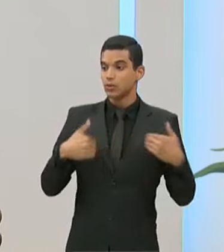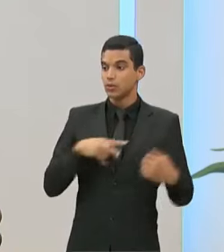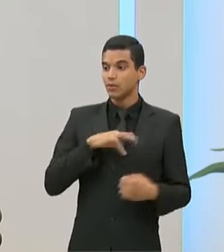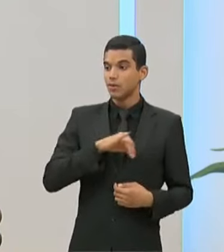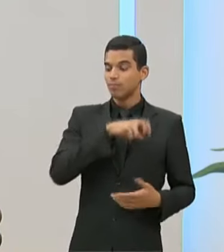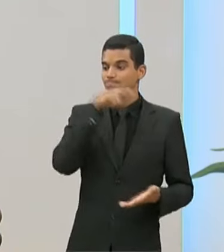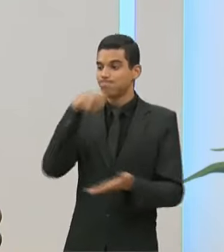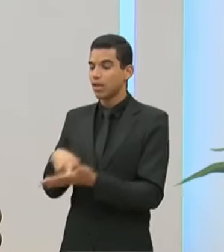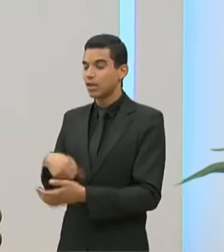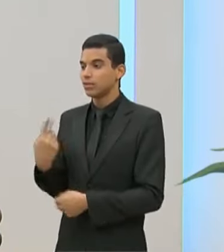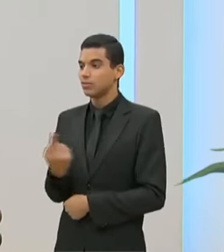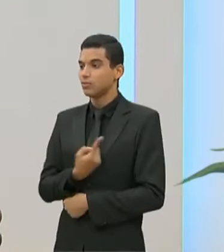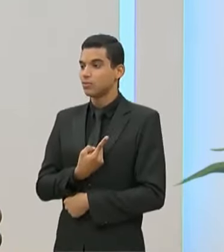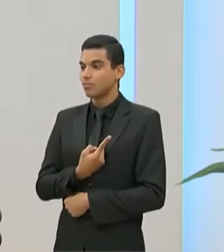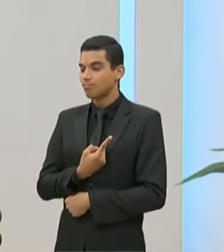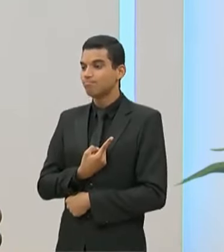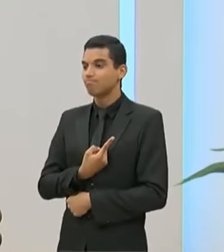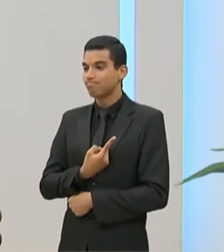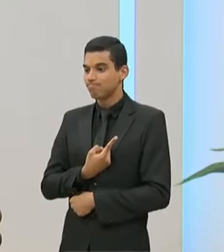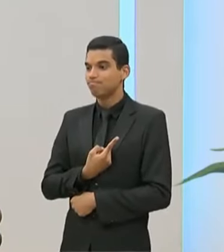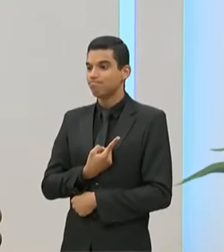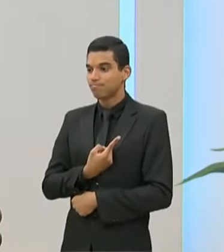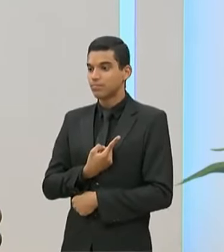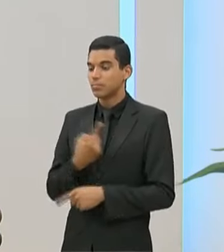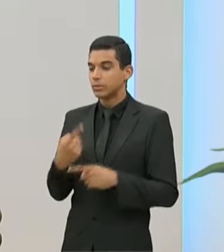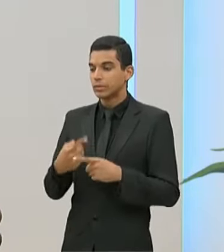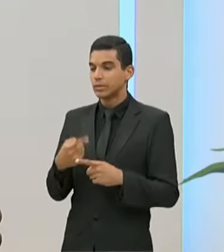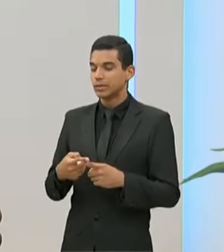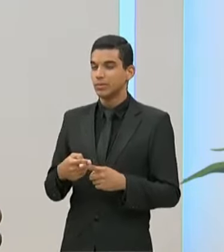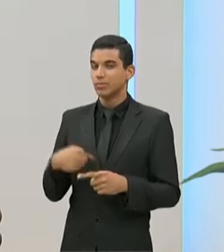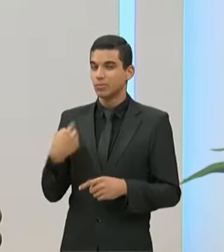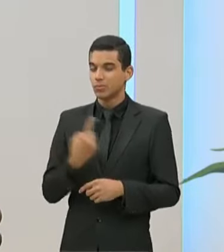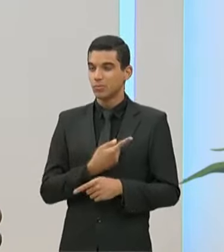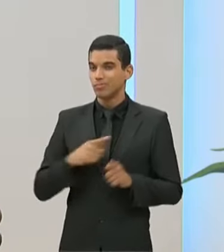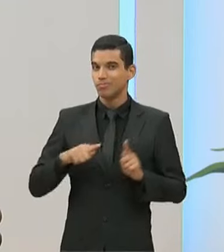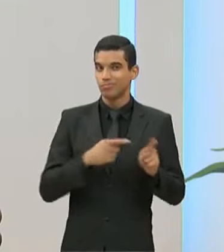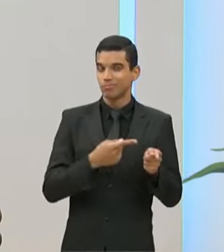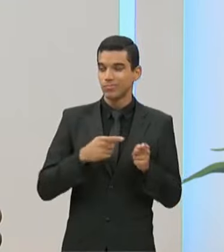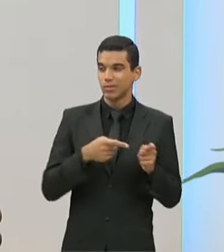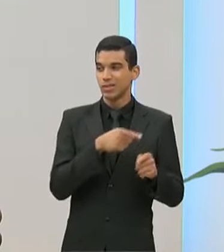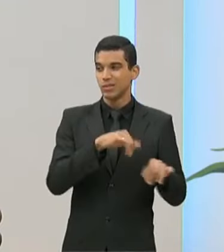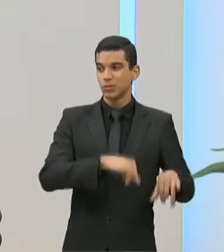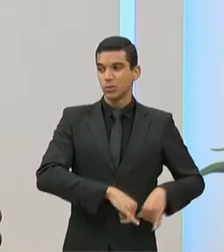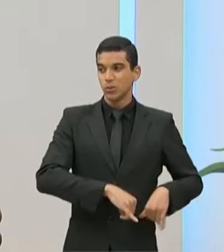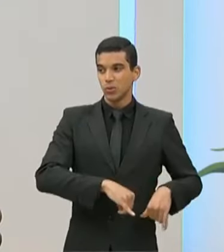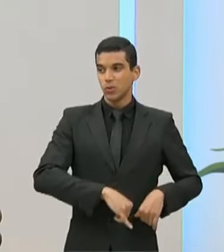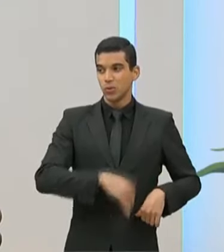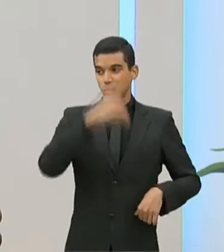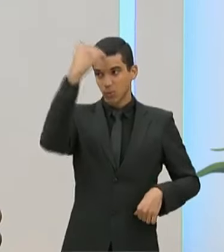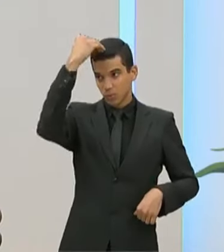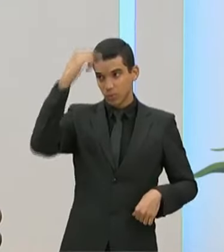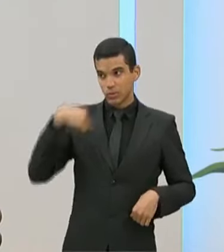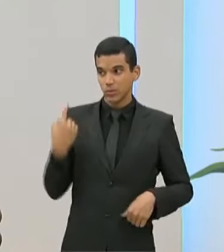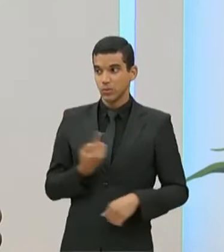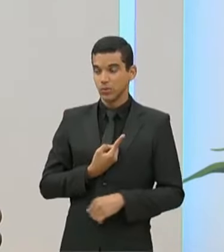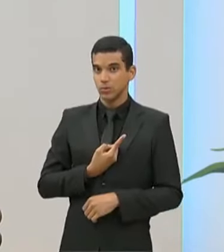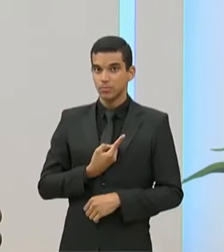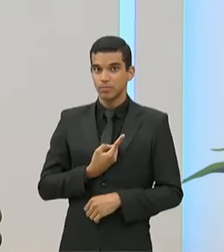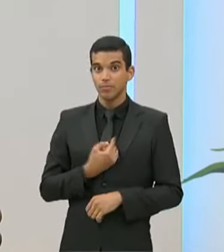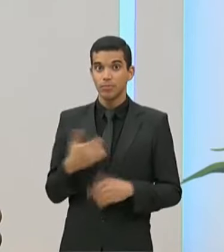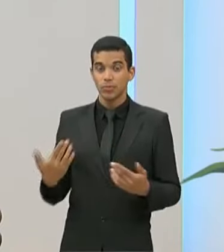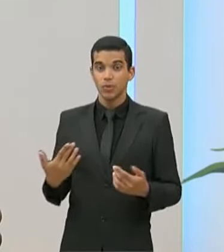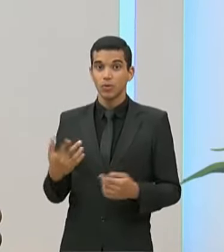nos pagará certamente todo o mal que lhe fizemos. Portanto, enviaram a